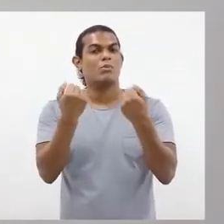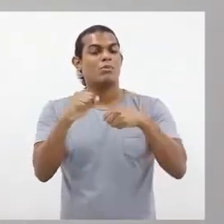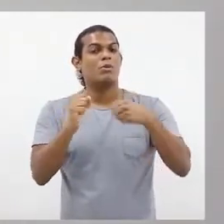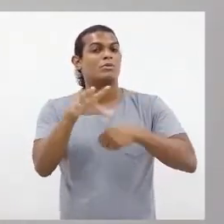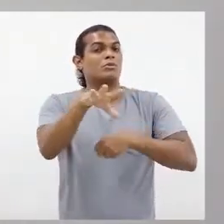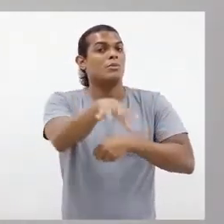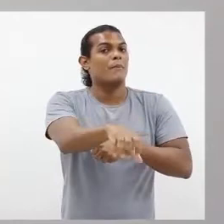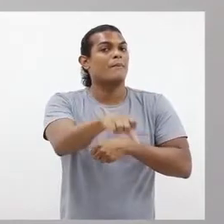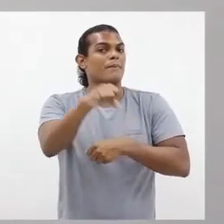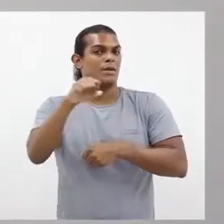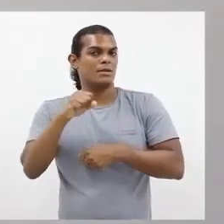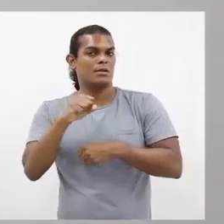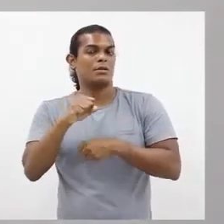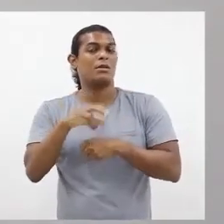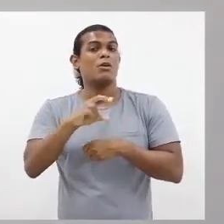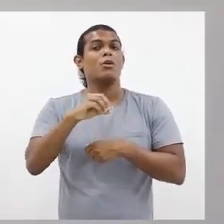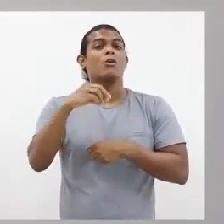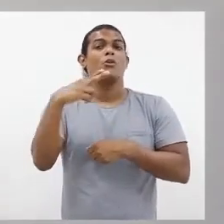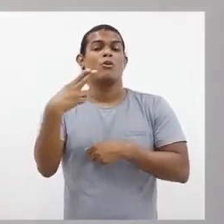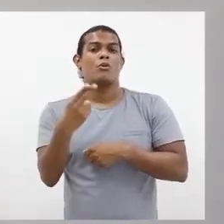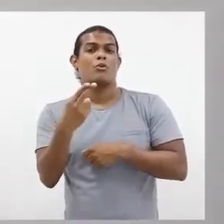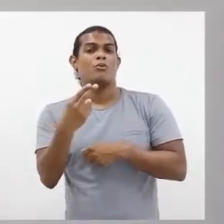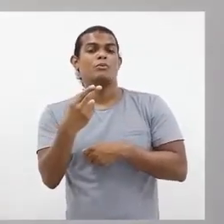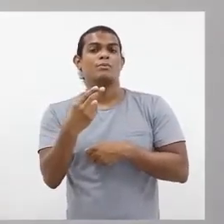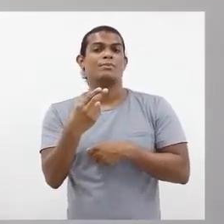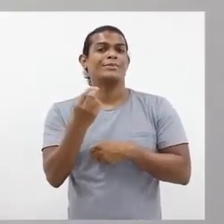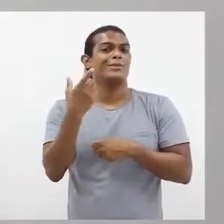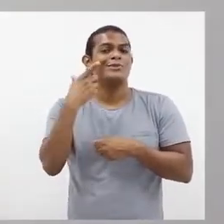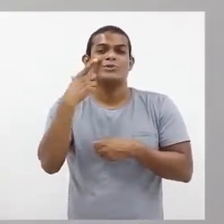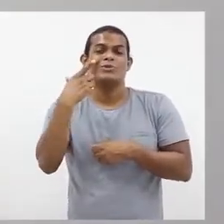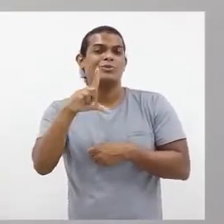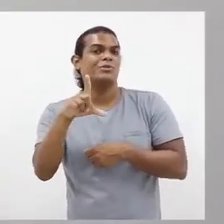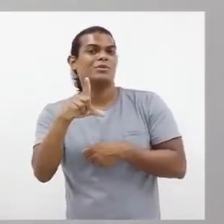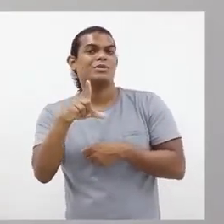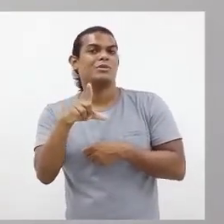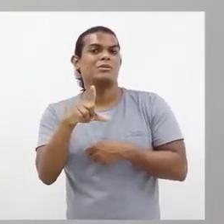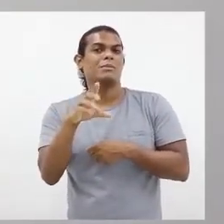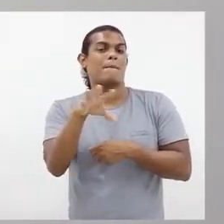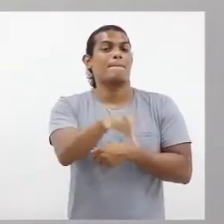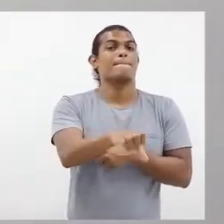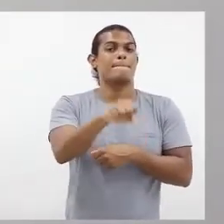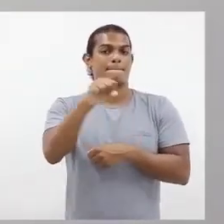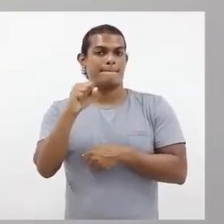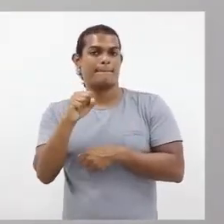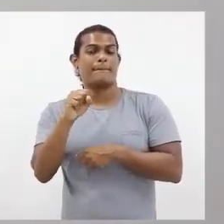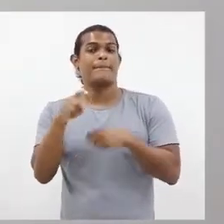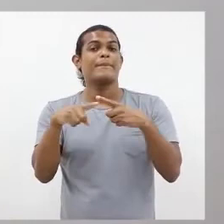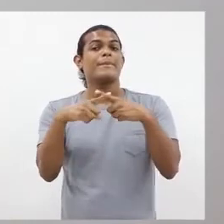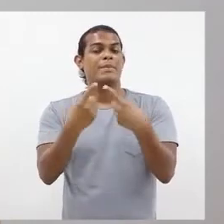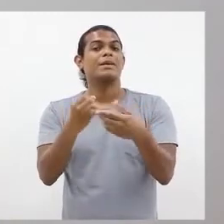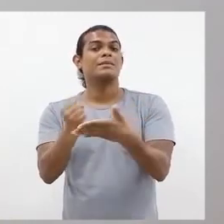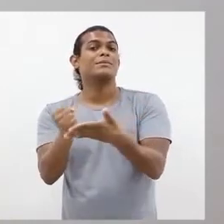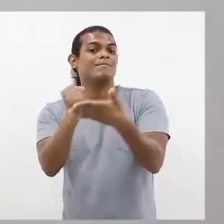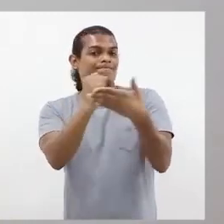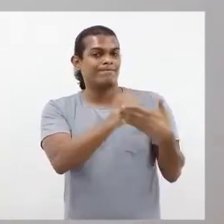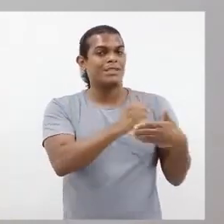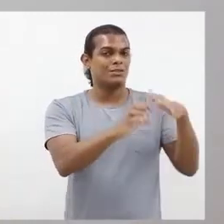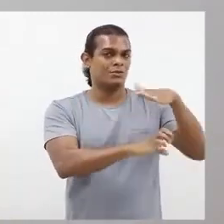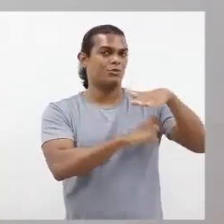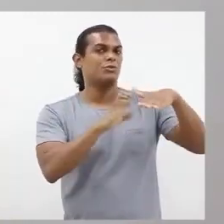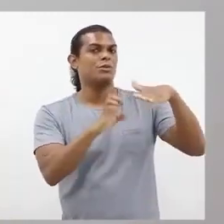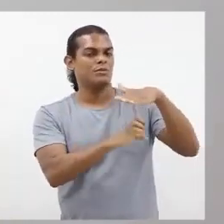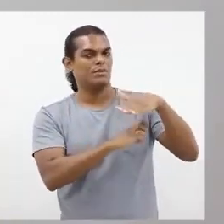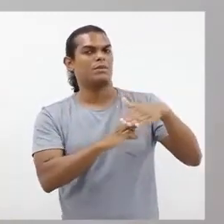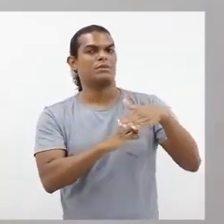você consegue pegar, ou bens intangíveis, que também trazem algum benefício para a empresa, mas que você não consegue